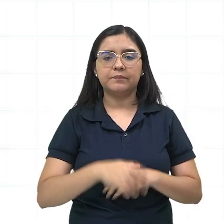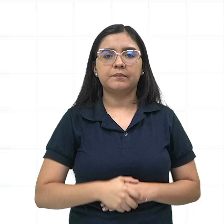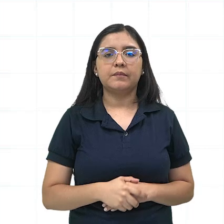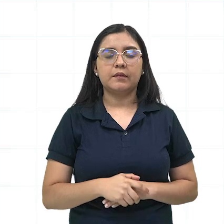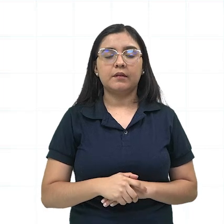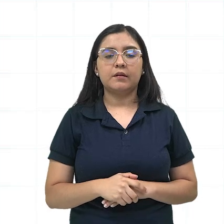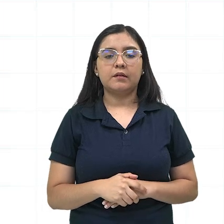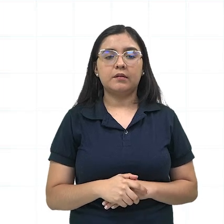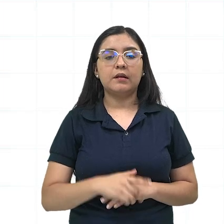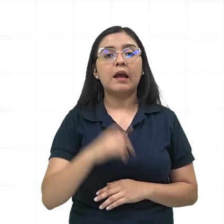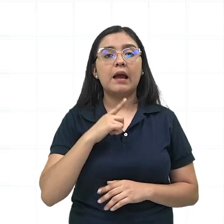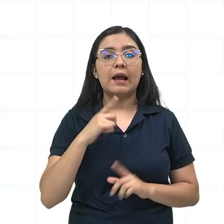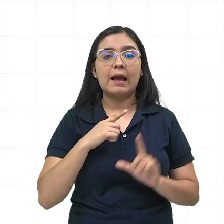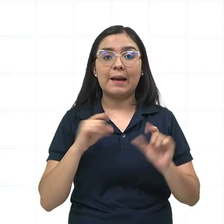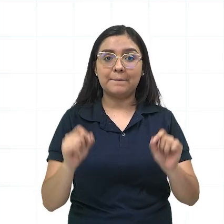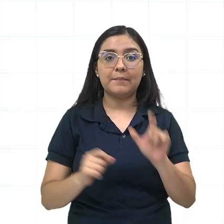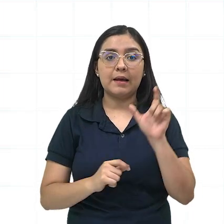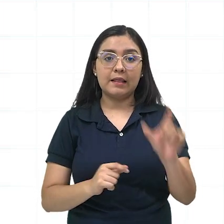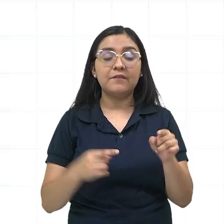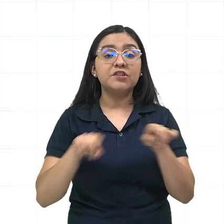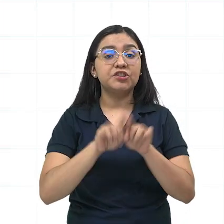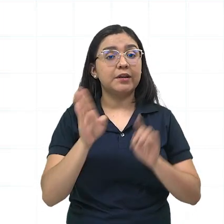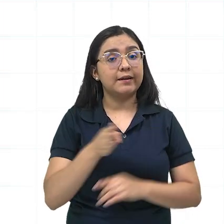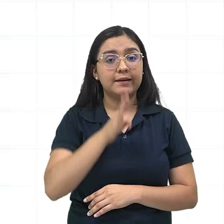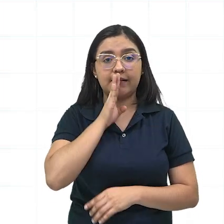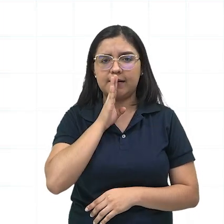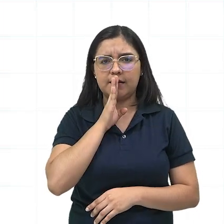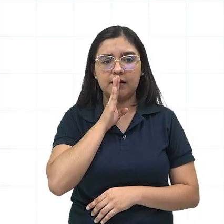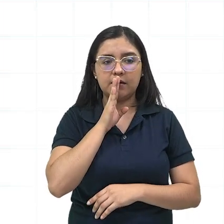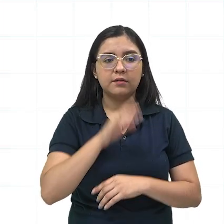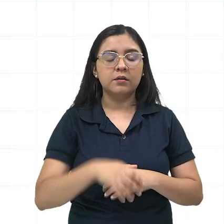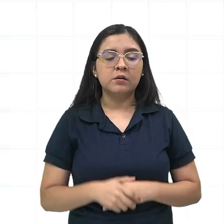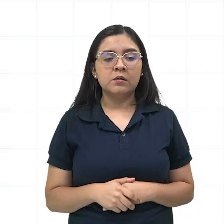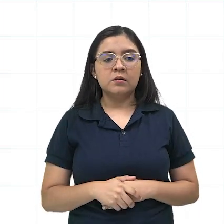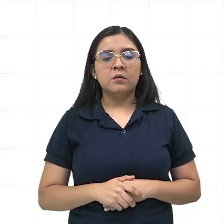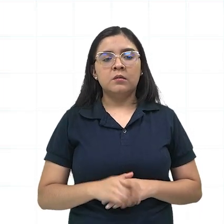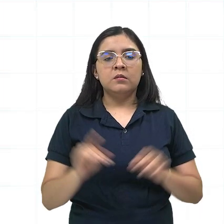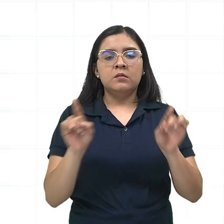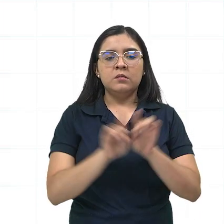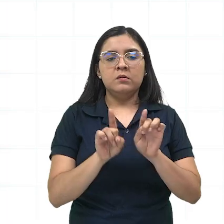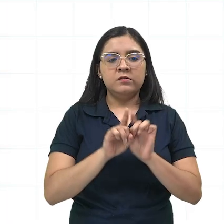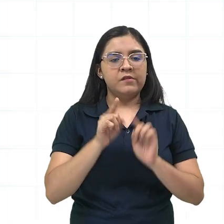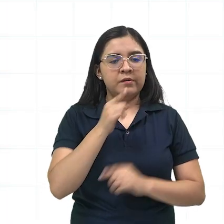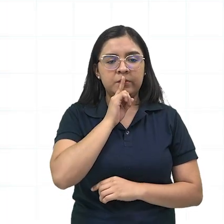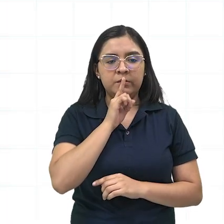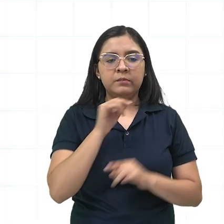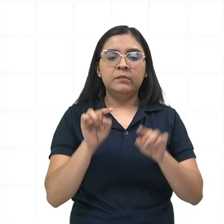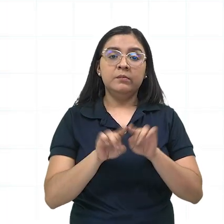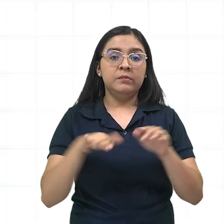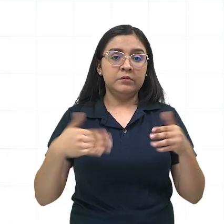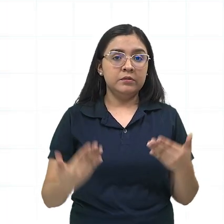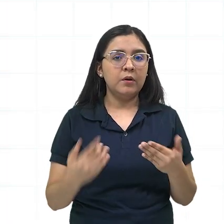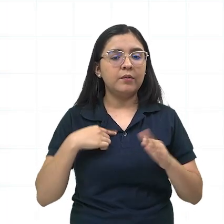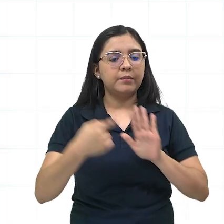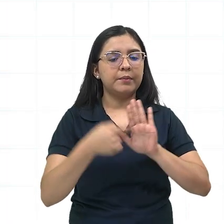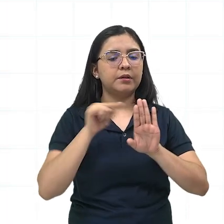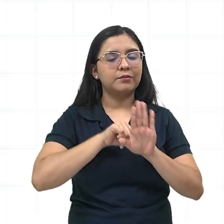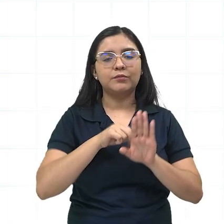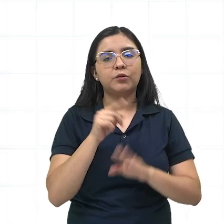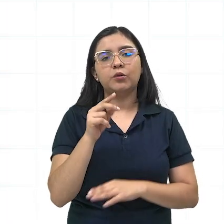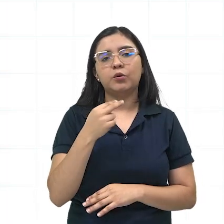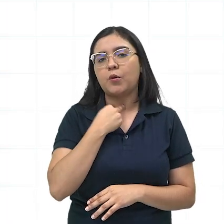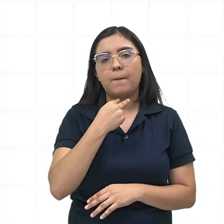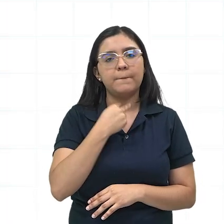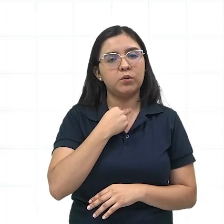referência à palavra cálice, de se calar, né? De ficar calado. Então, eles não